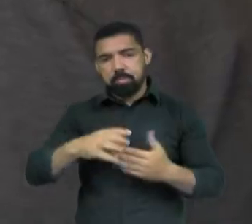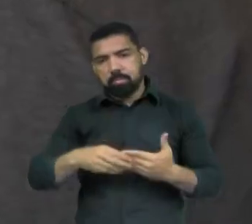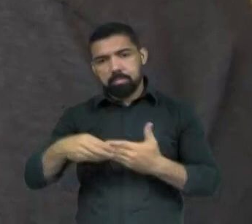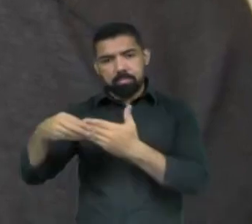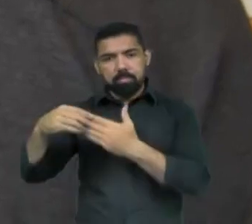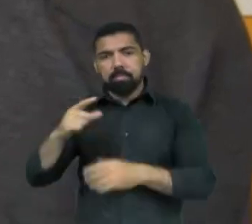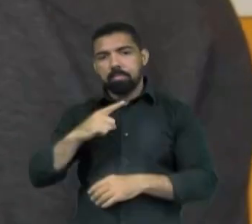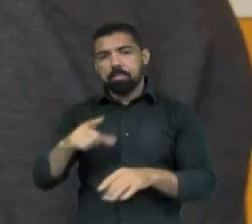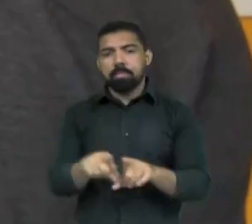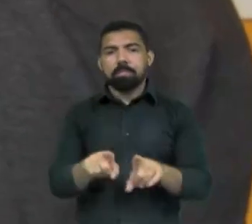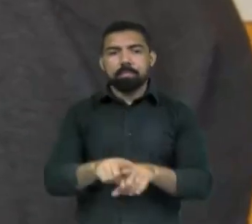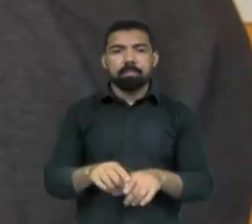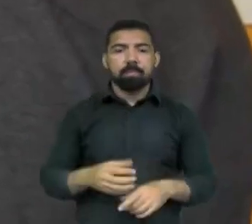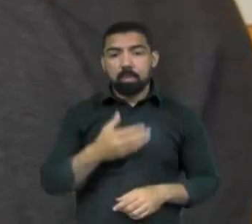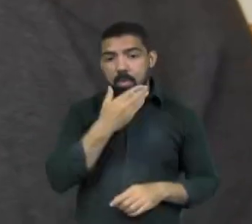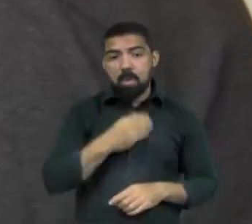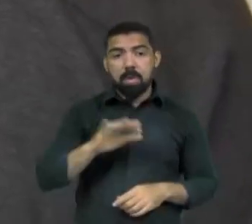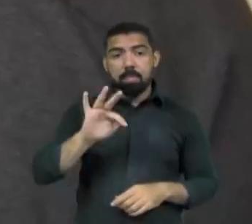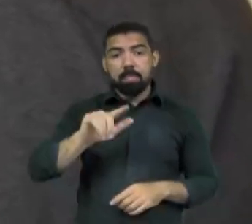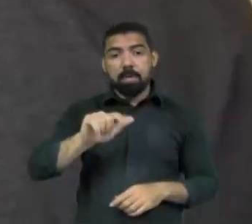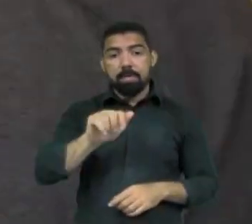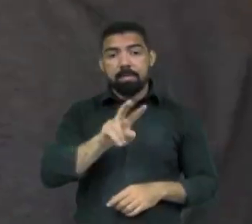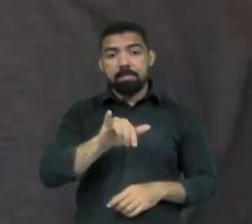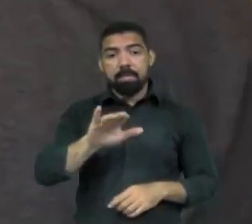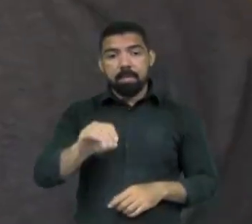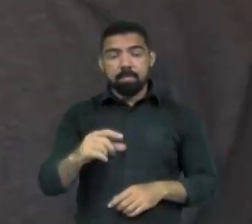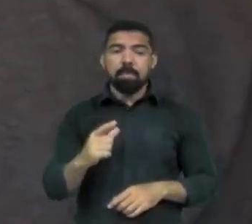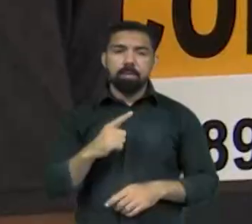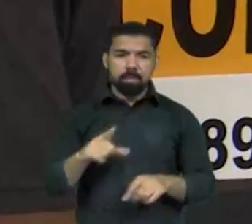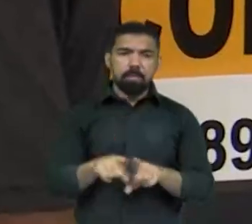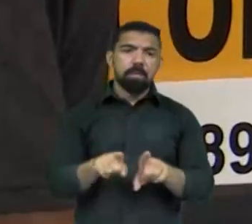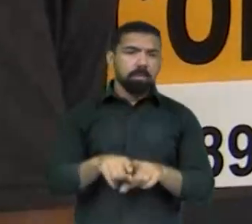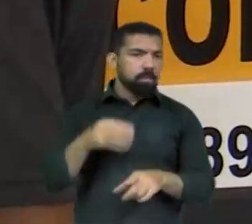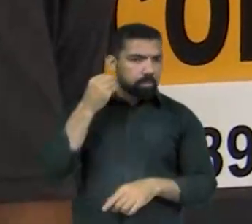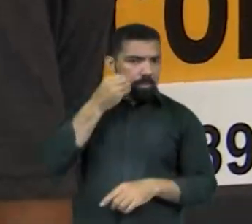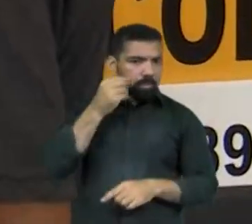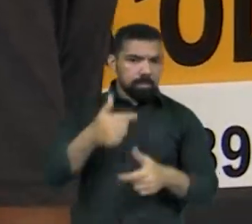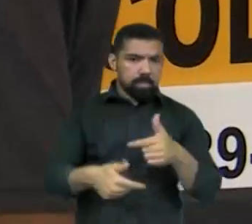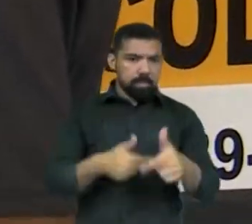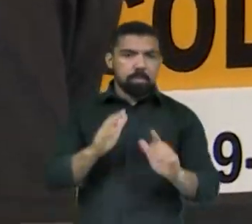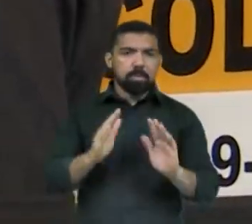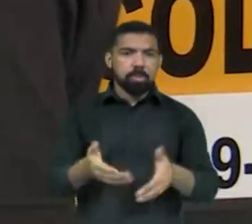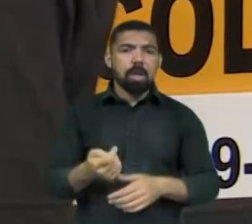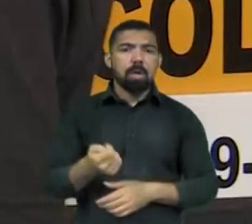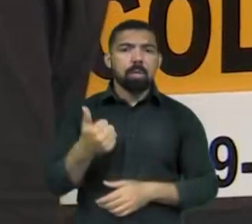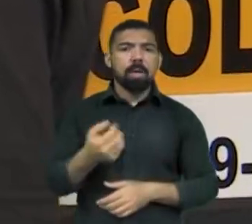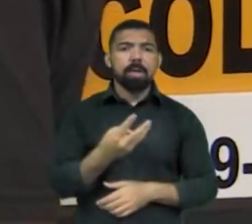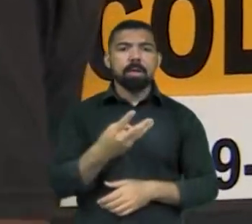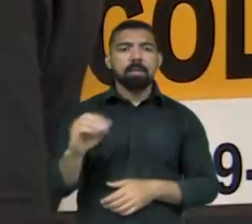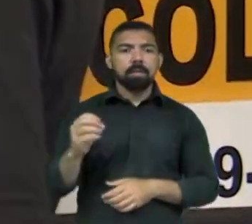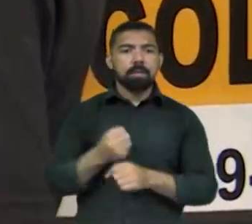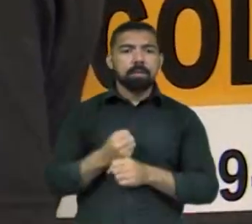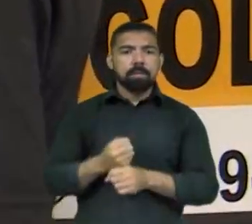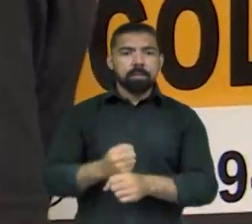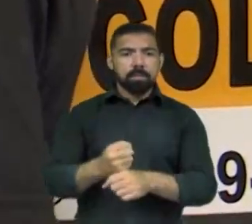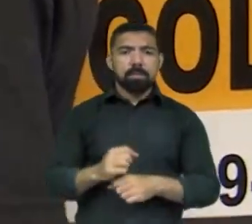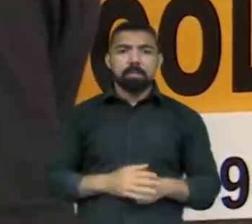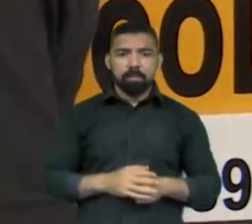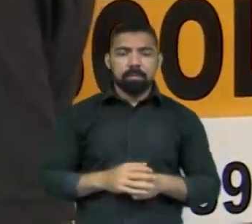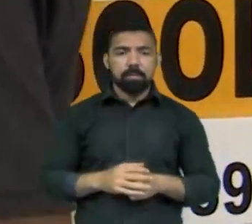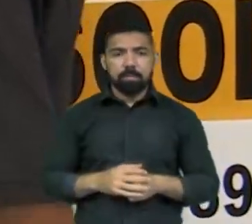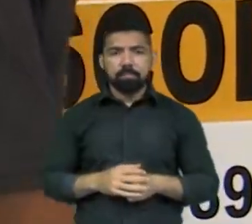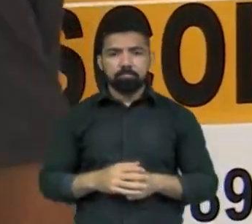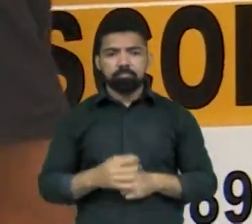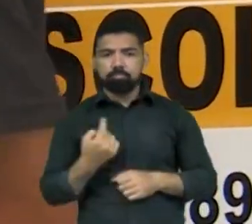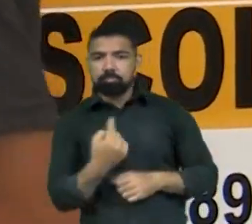Etufor. Seu Flávio também tem muita experiência na atividade. Já são quase 30 anos transportando crianças e